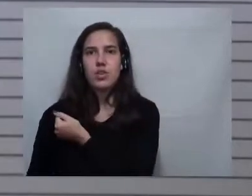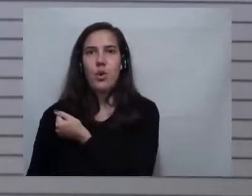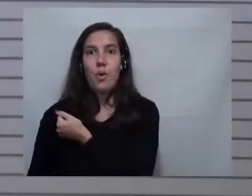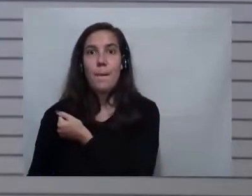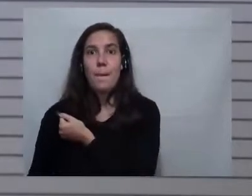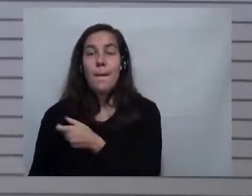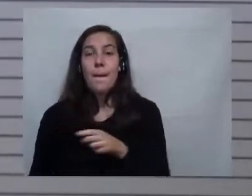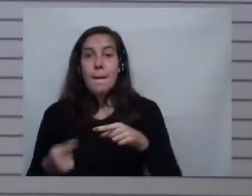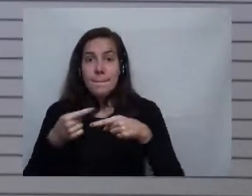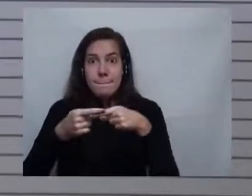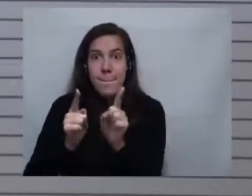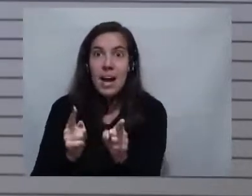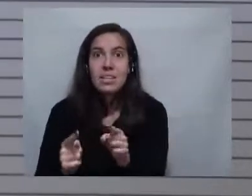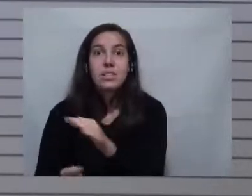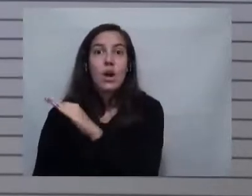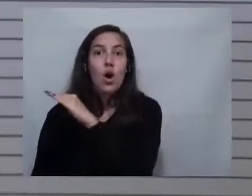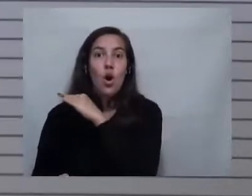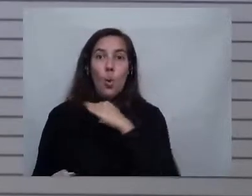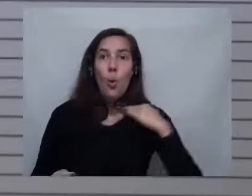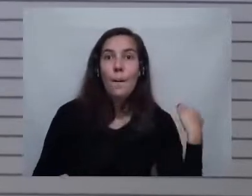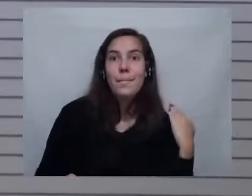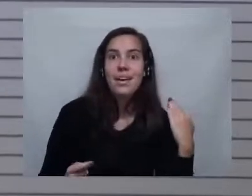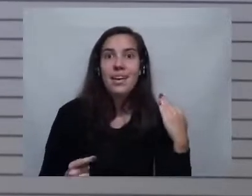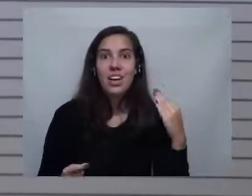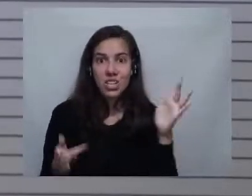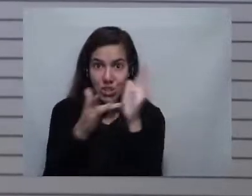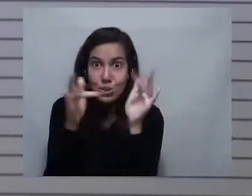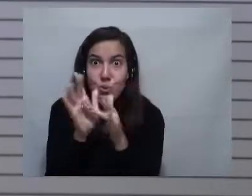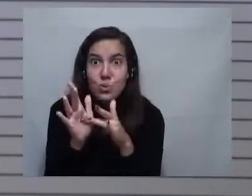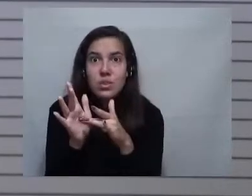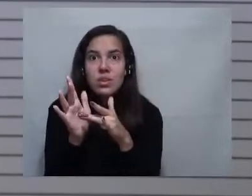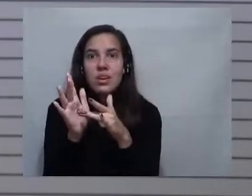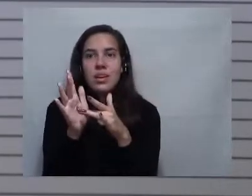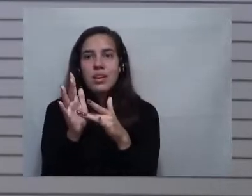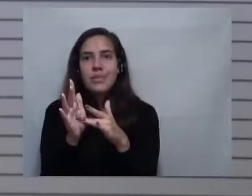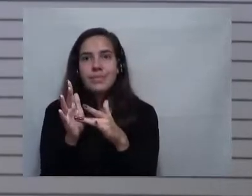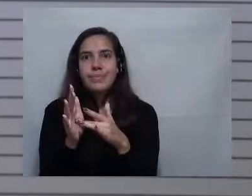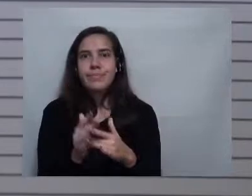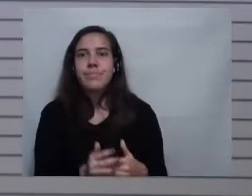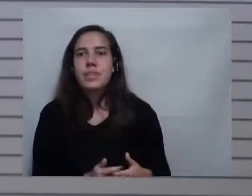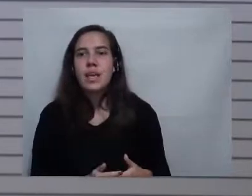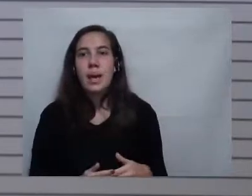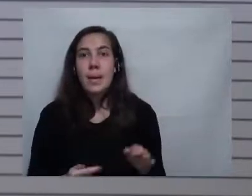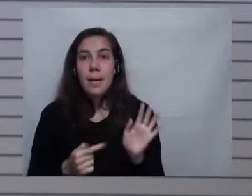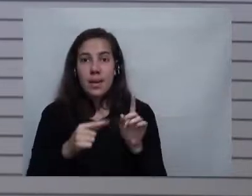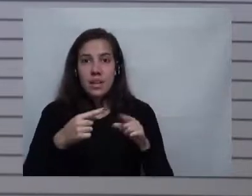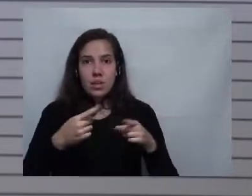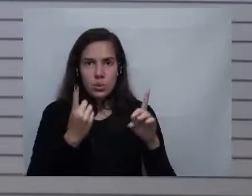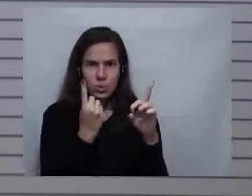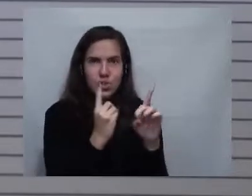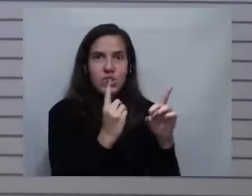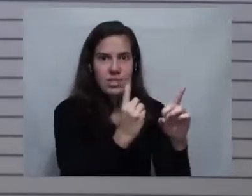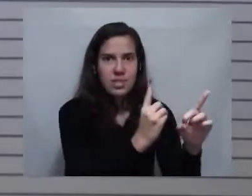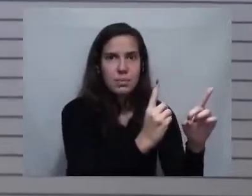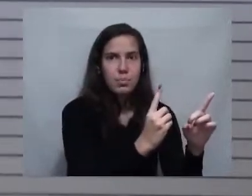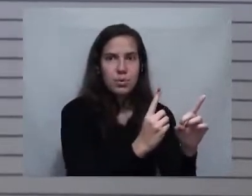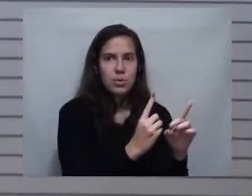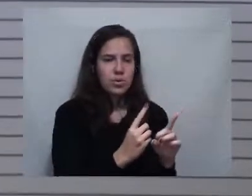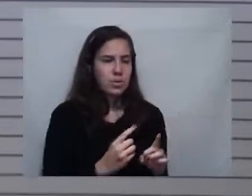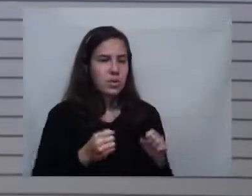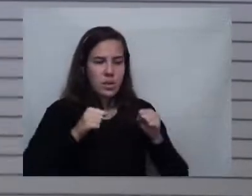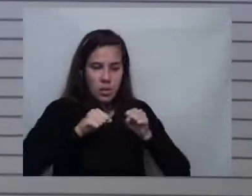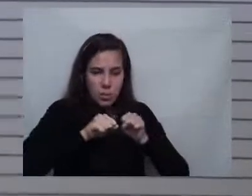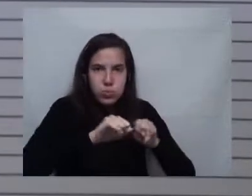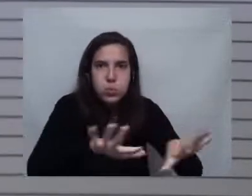seus discípulos se espalham e depois quando o senhor aparece a eles